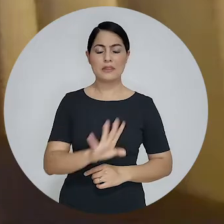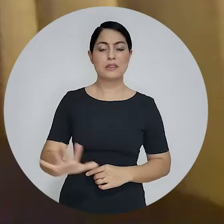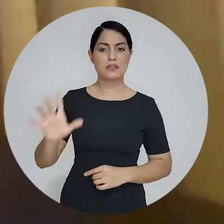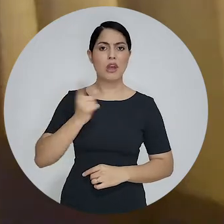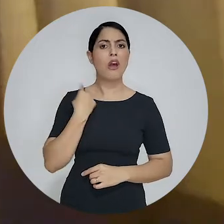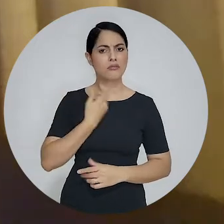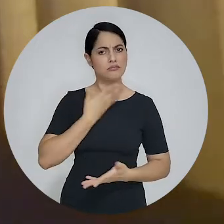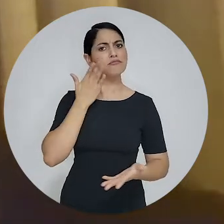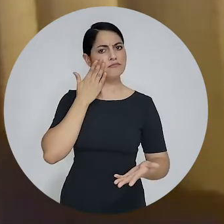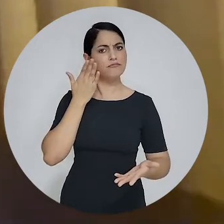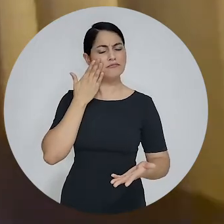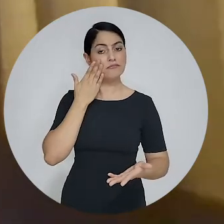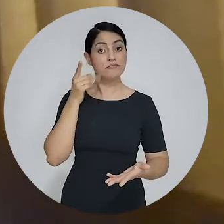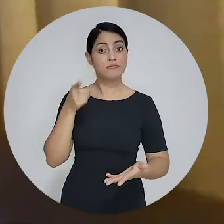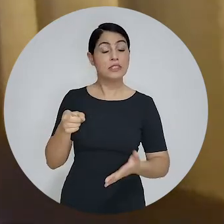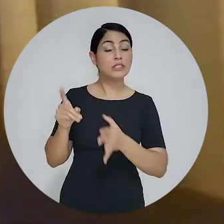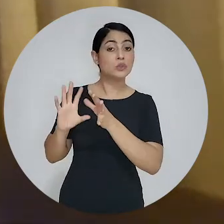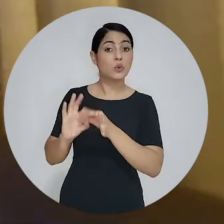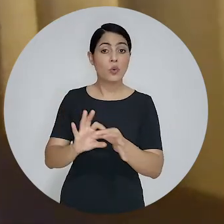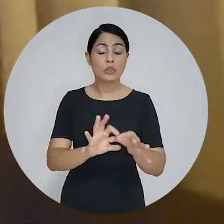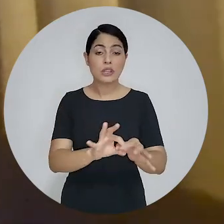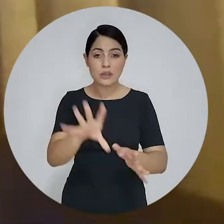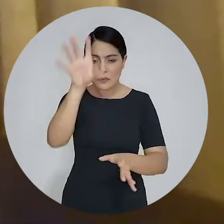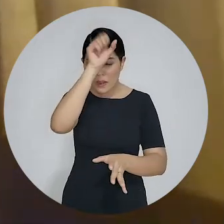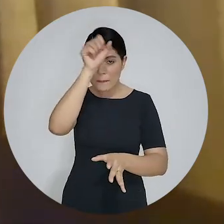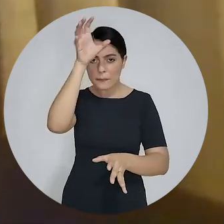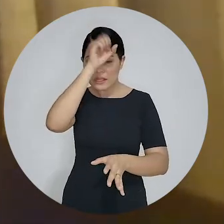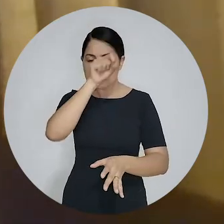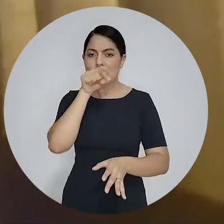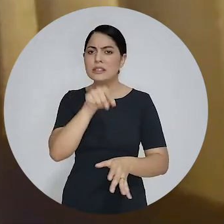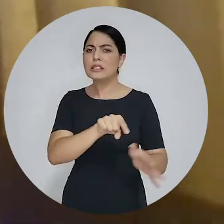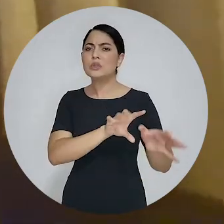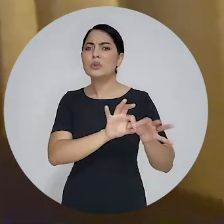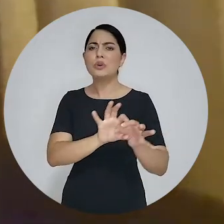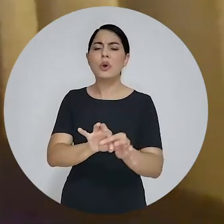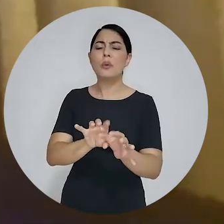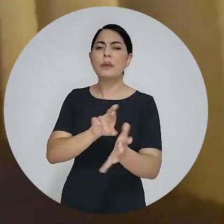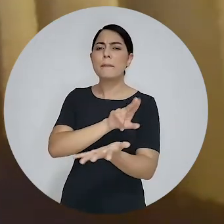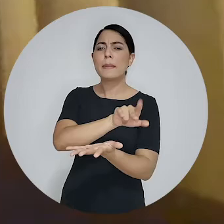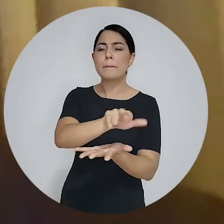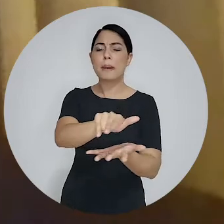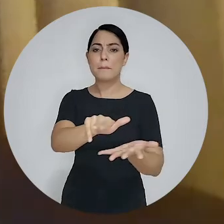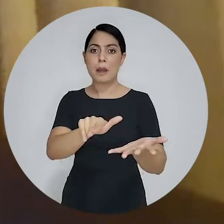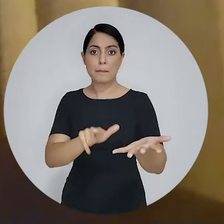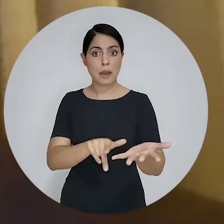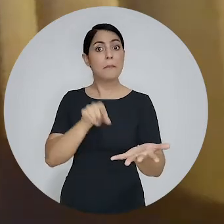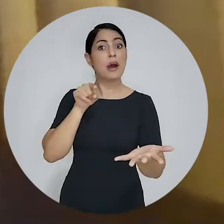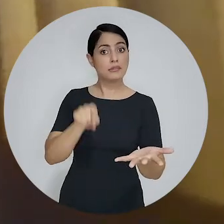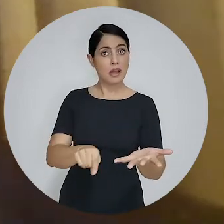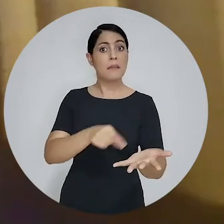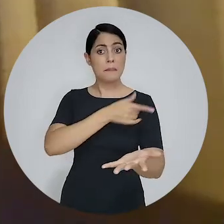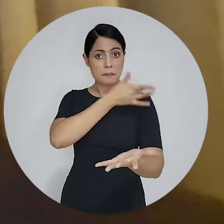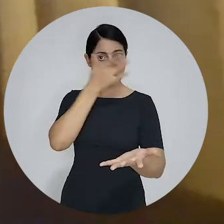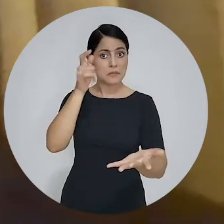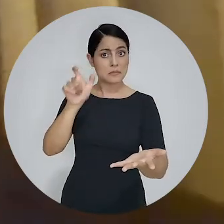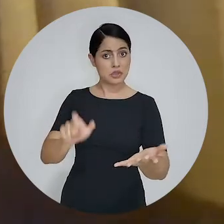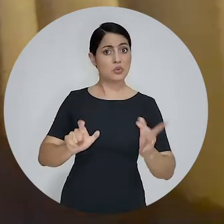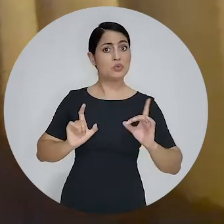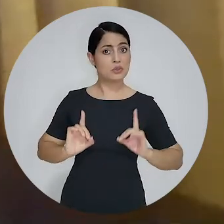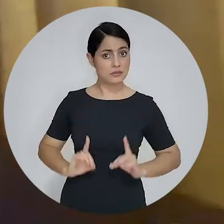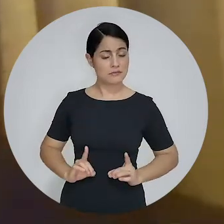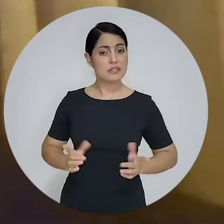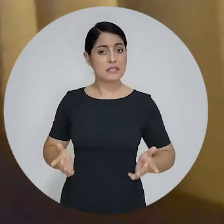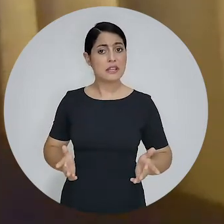Nacional acreditam que o aprendizado, a interlocução social sobre estas importantes questões que